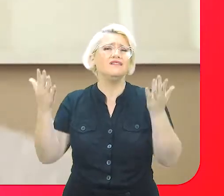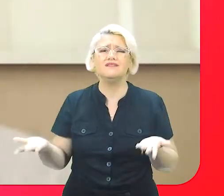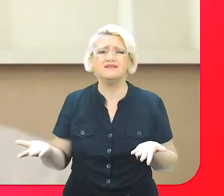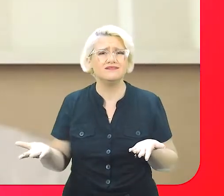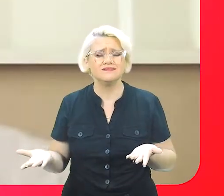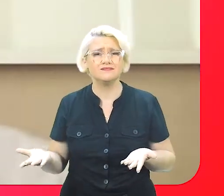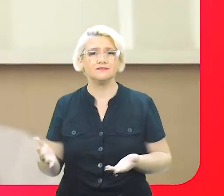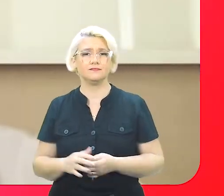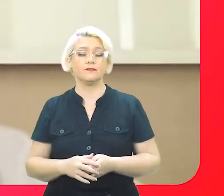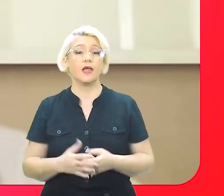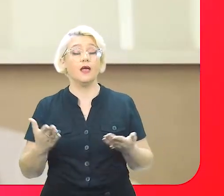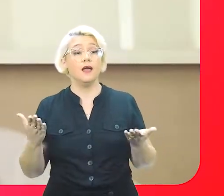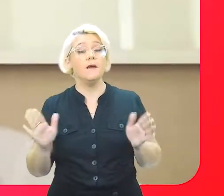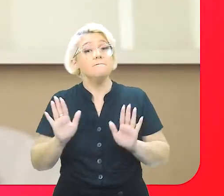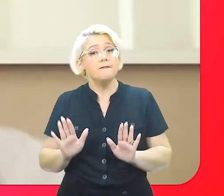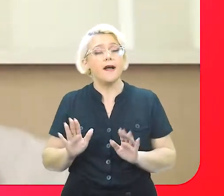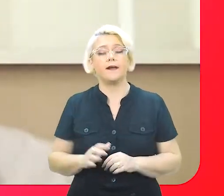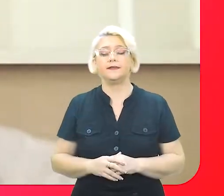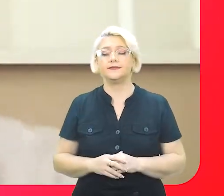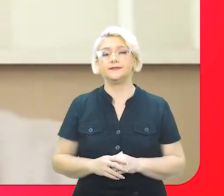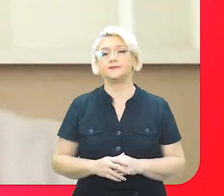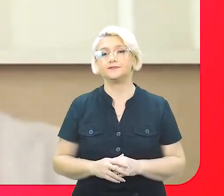Enfim, agora,